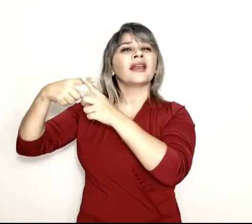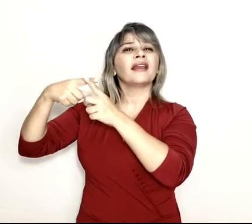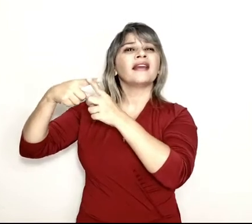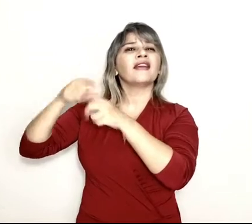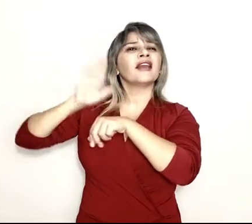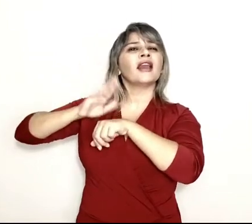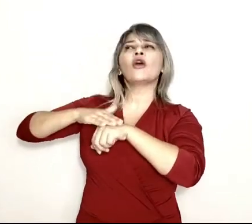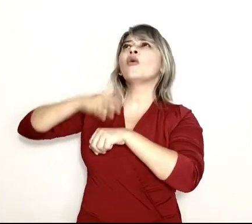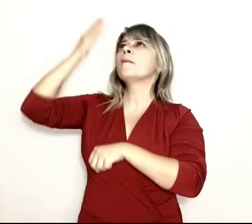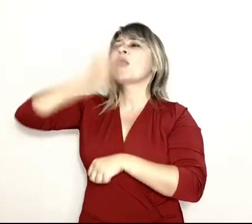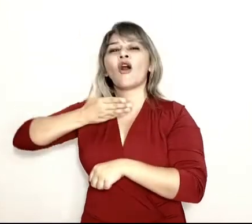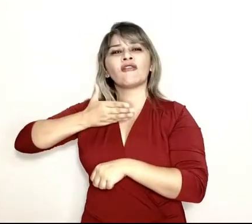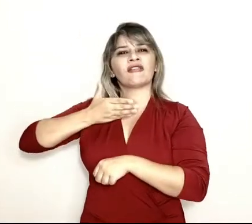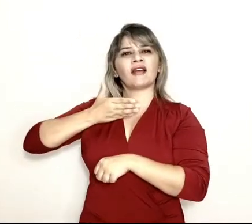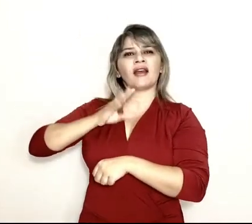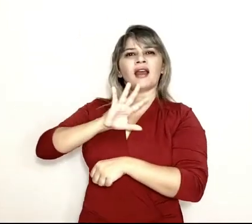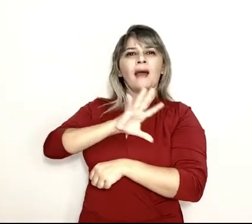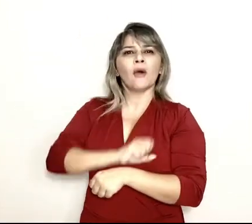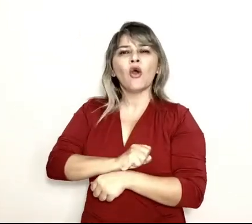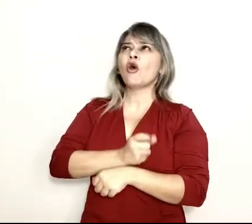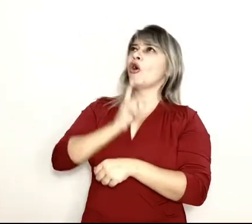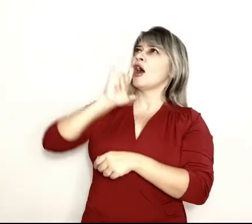nós amamos a Deus e fazemos isso como um